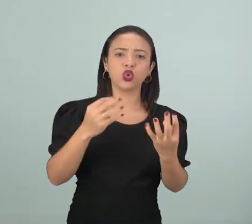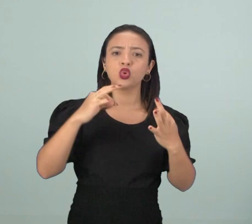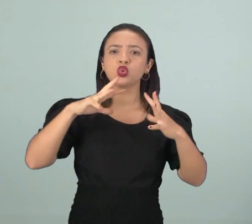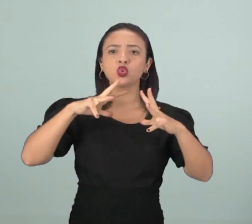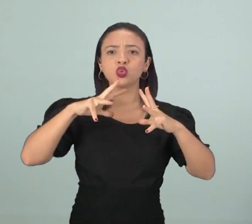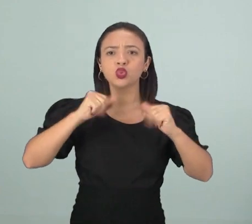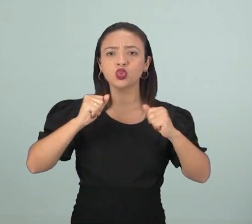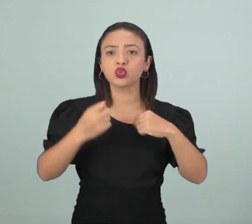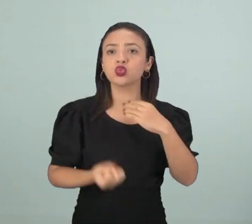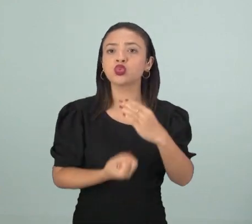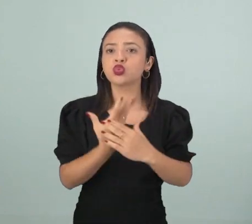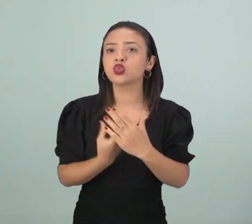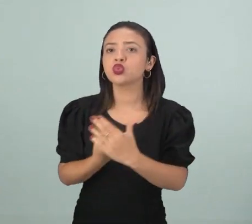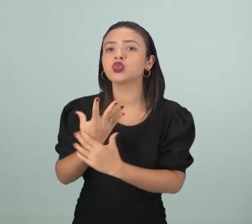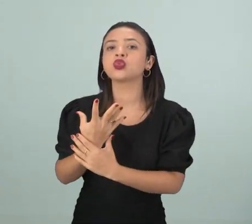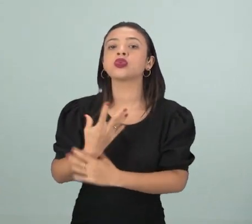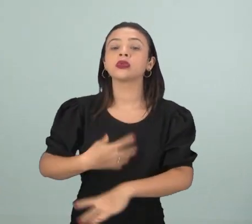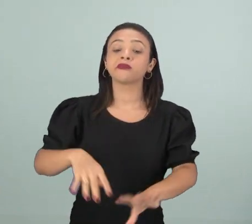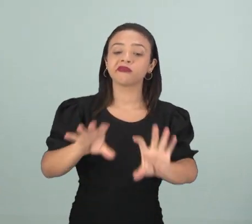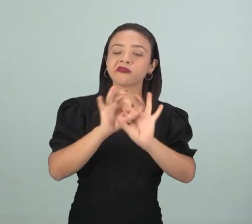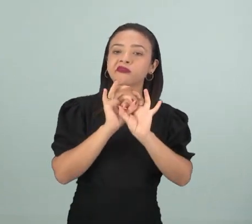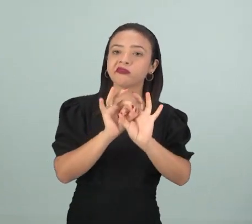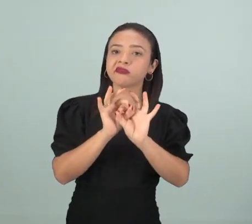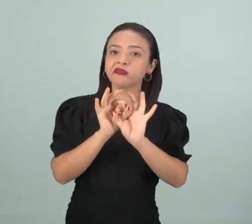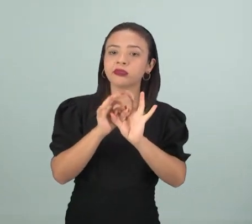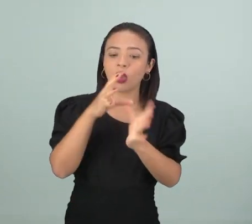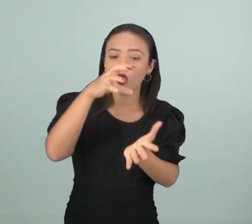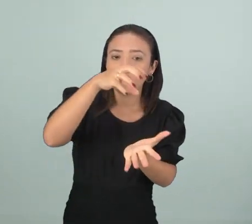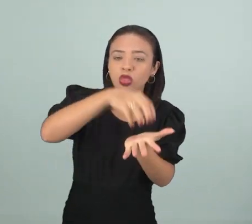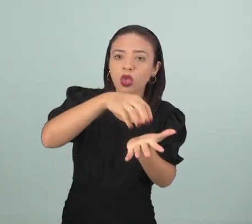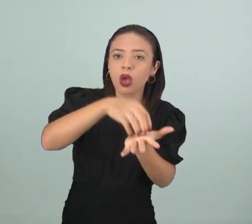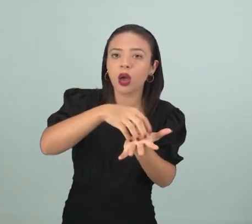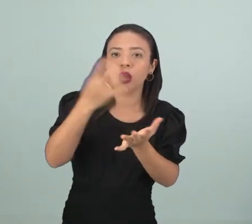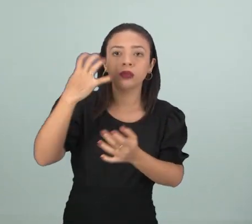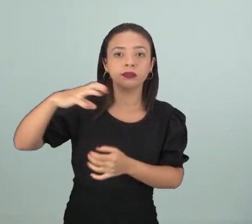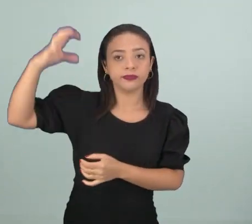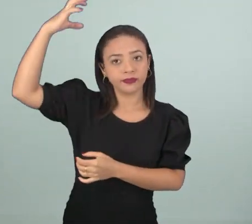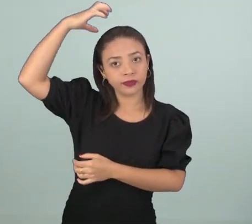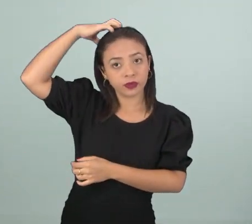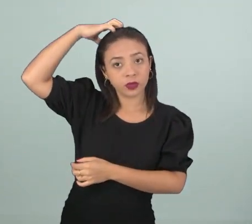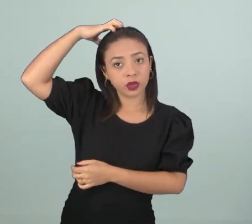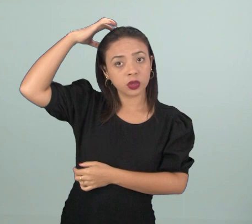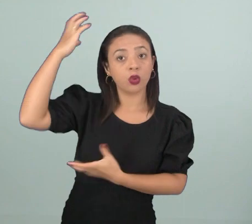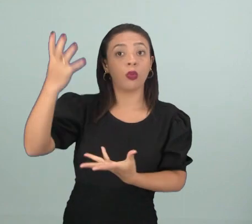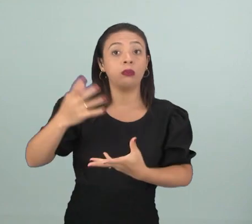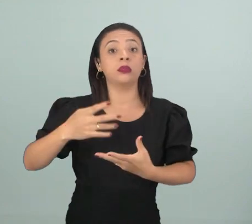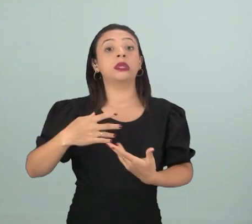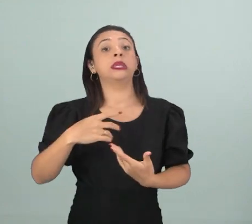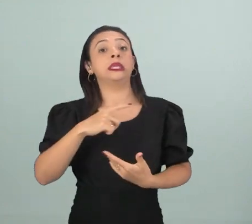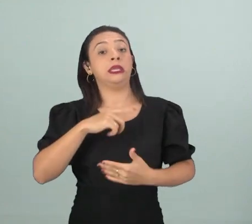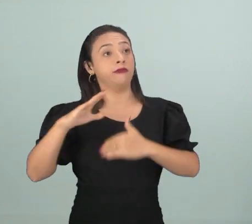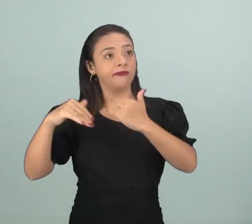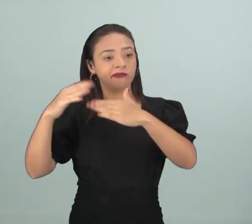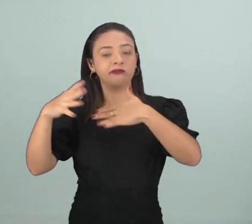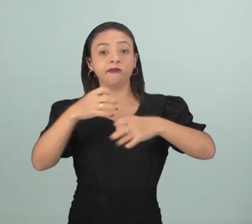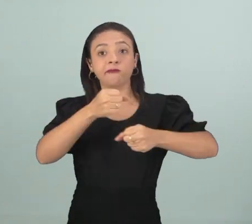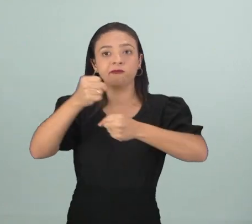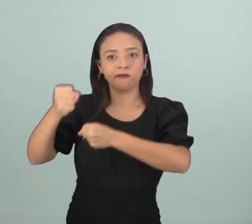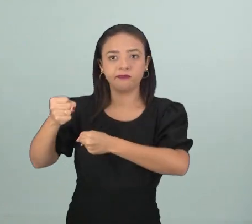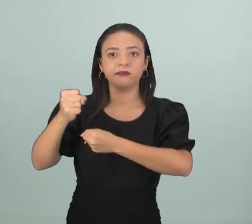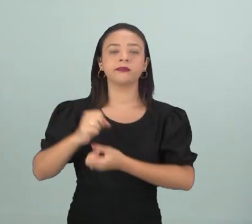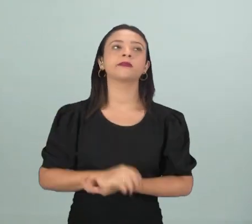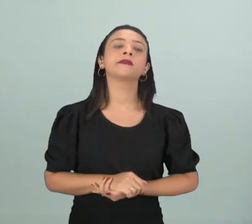foi surgindo a centralização da monarquia, certo? O rei foi cada vez mais ganhando poder perante esses